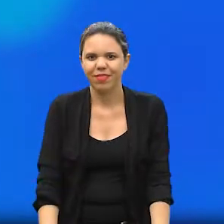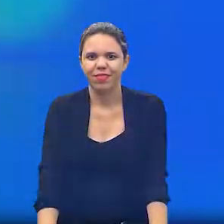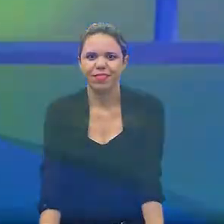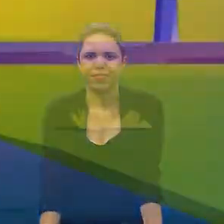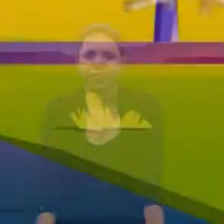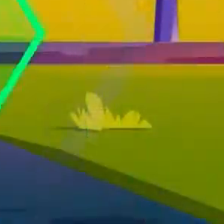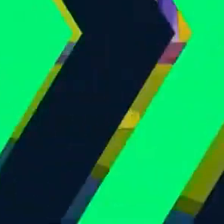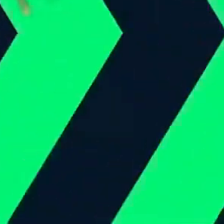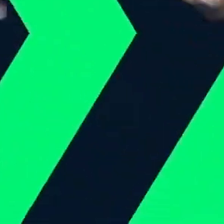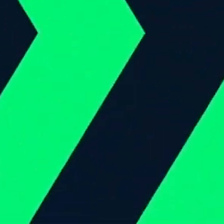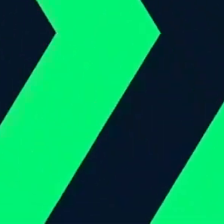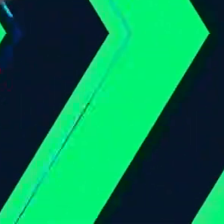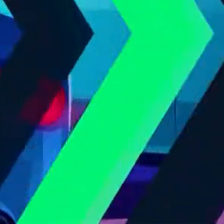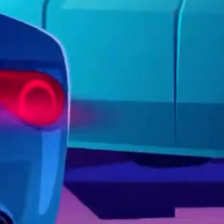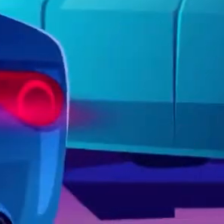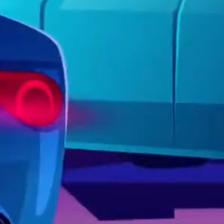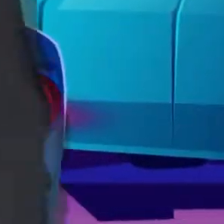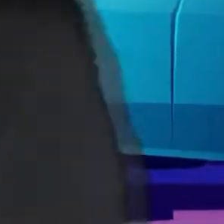aí.